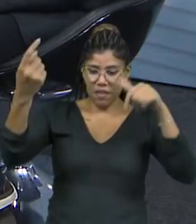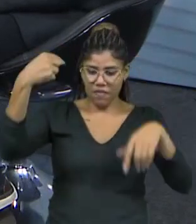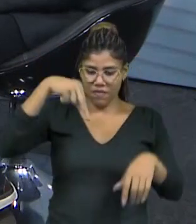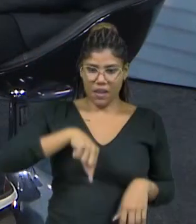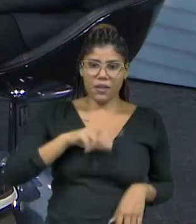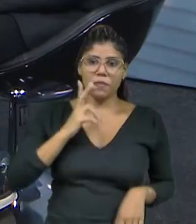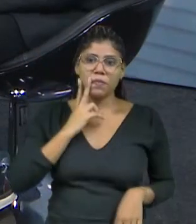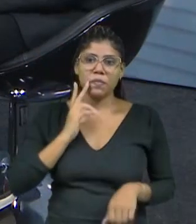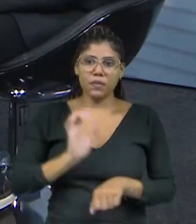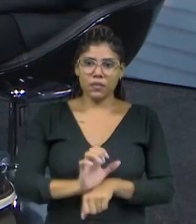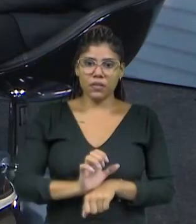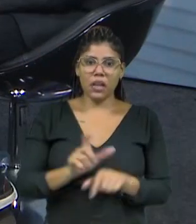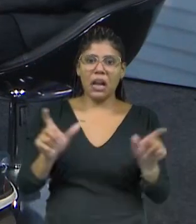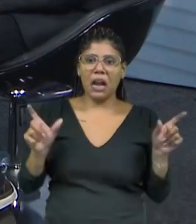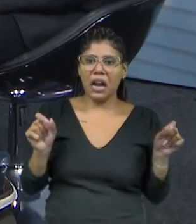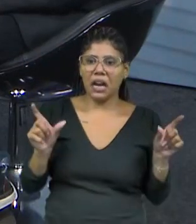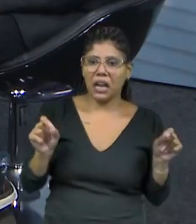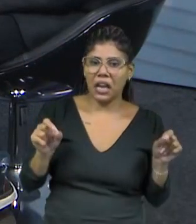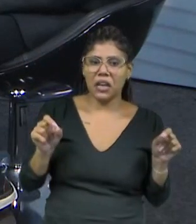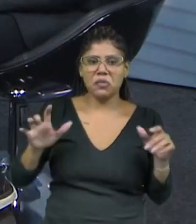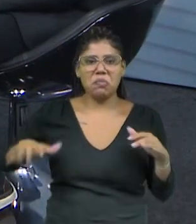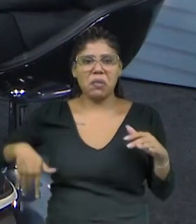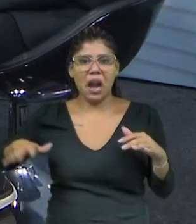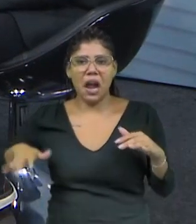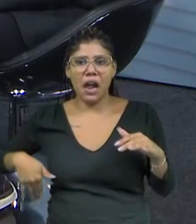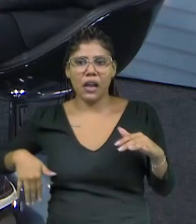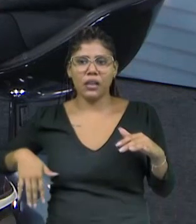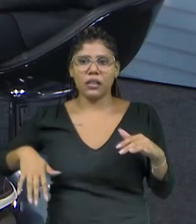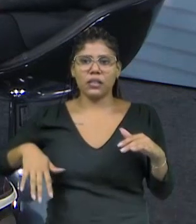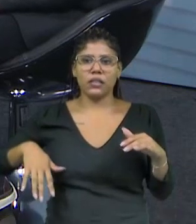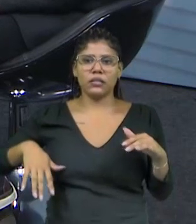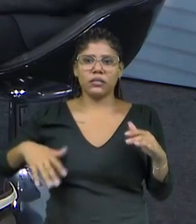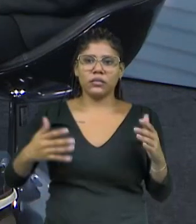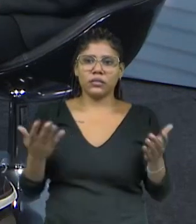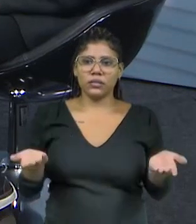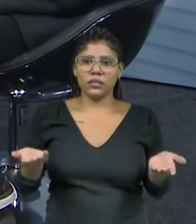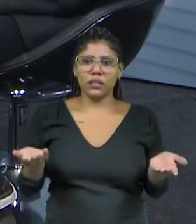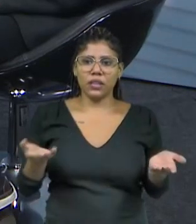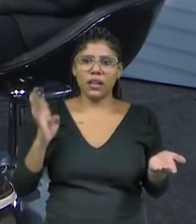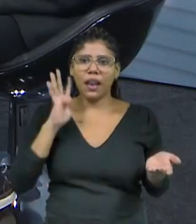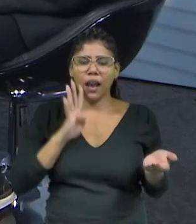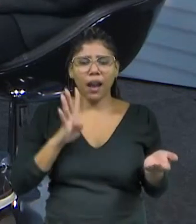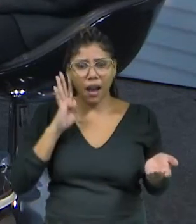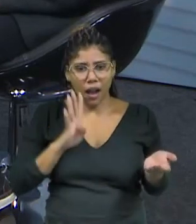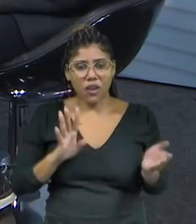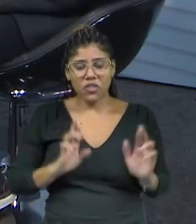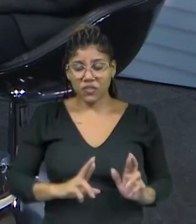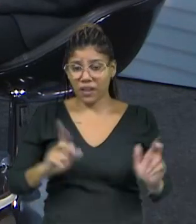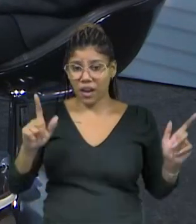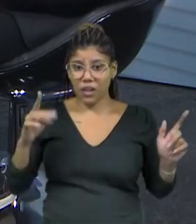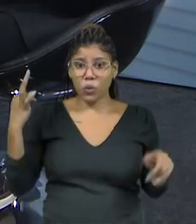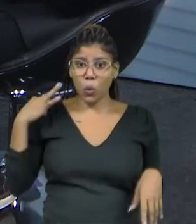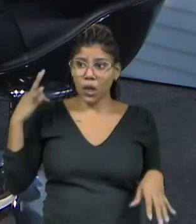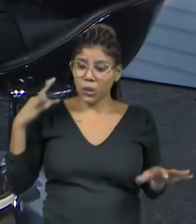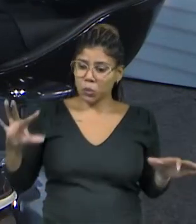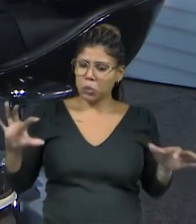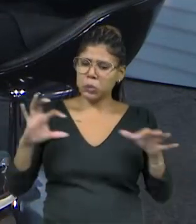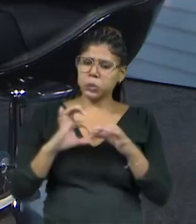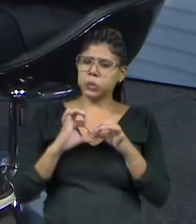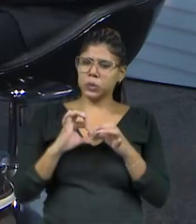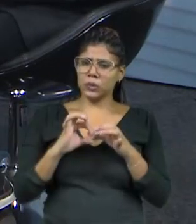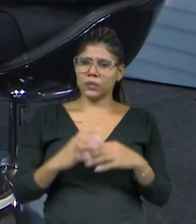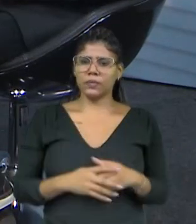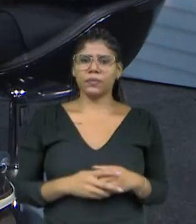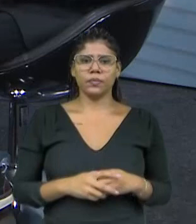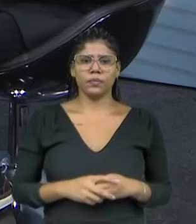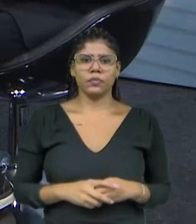Fortaleza, o Caranguejo, passear na Beira-Mar, ir para a Barraca da Praia do Futuro. Olha como é um conceito diferente que está numa parceria. Isso tudo